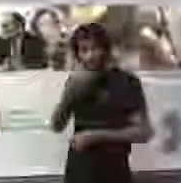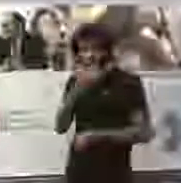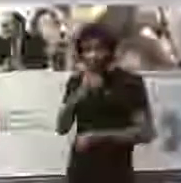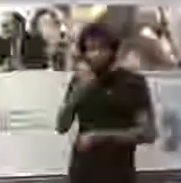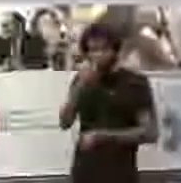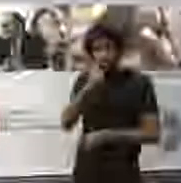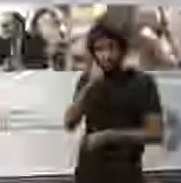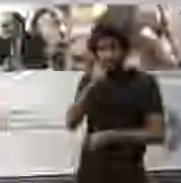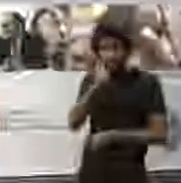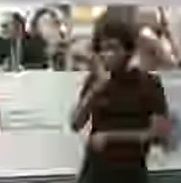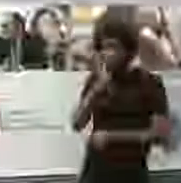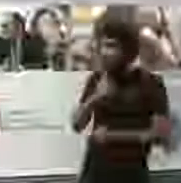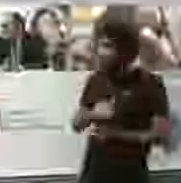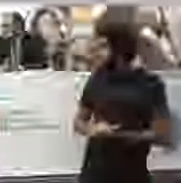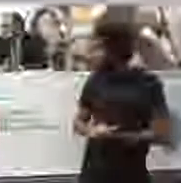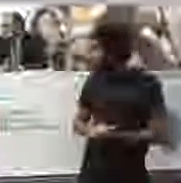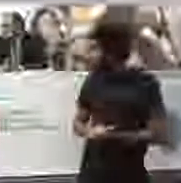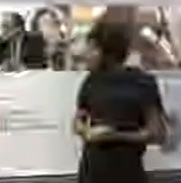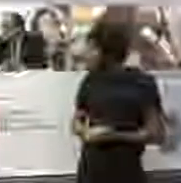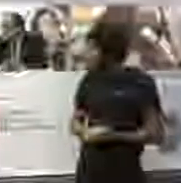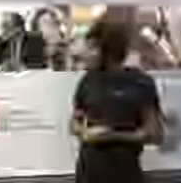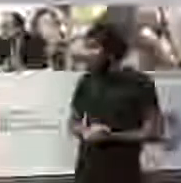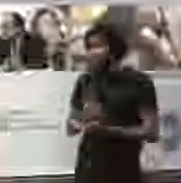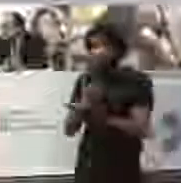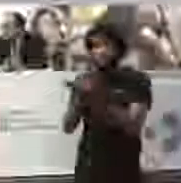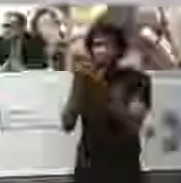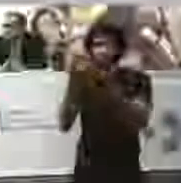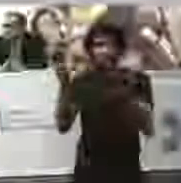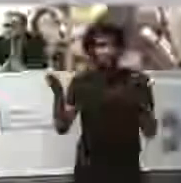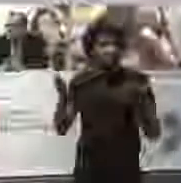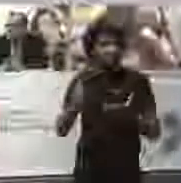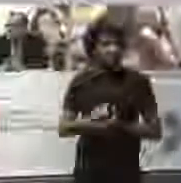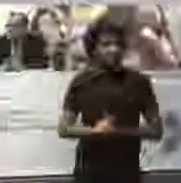vamos procurar os procuradores aqui presentes